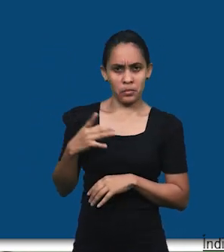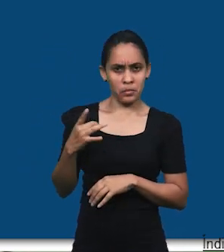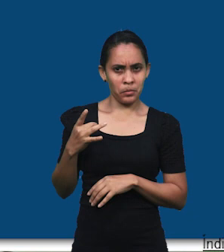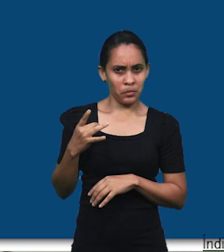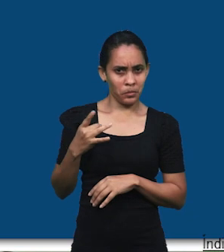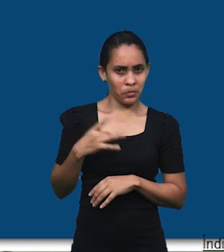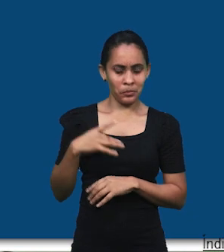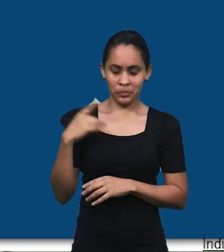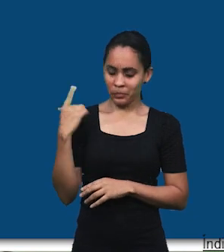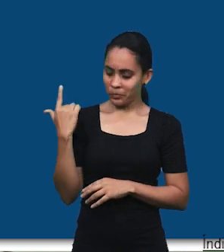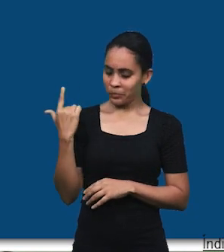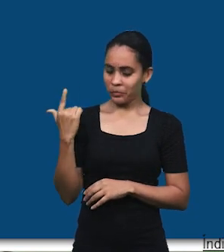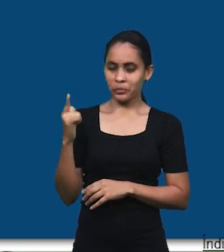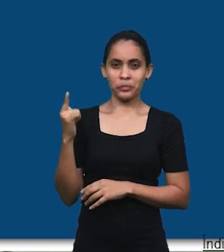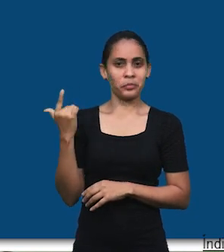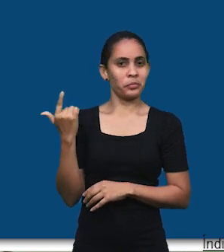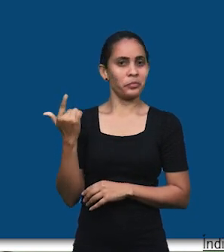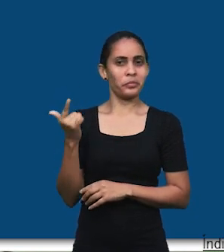Não há o que